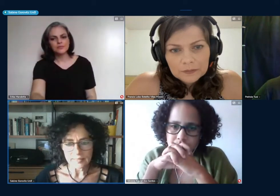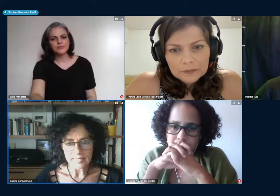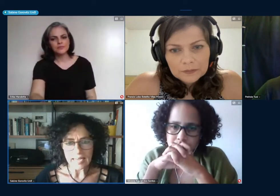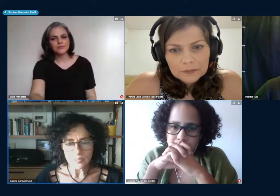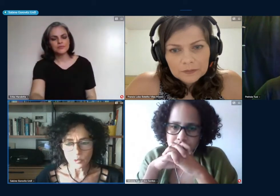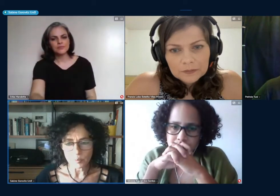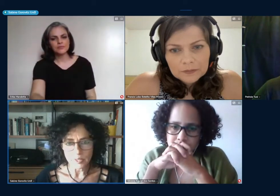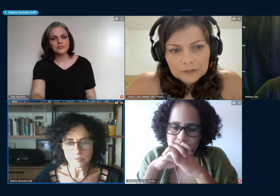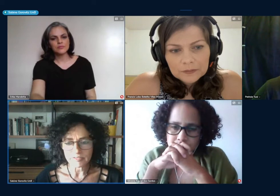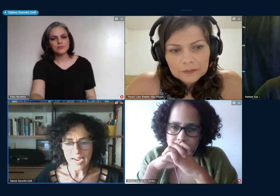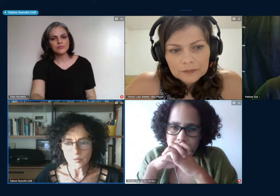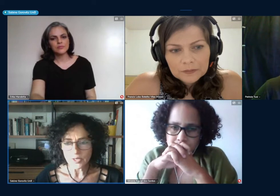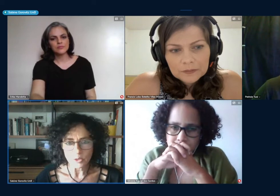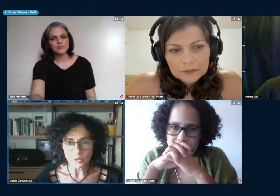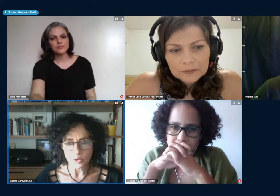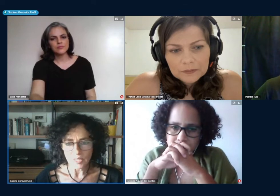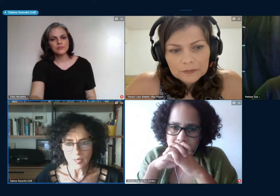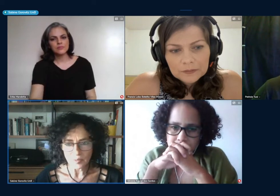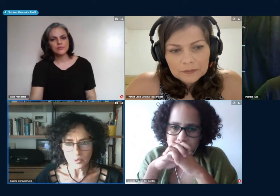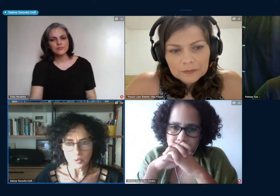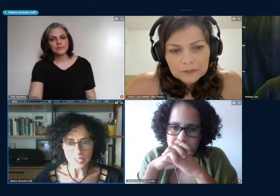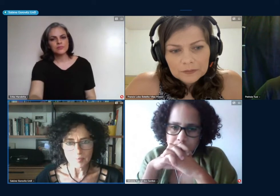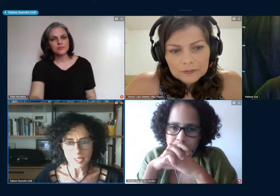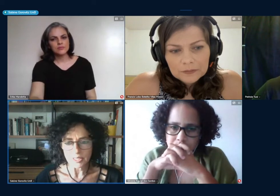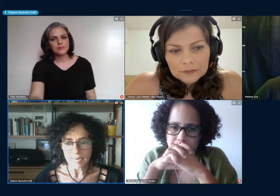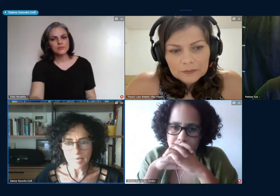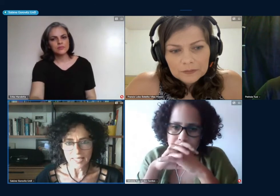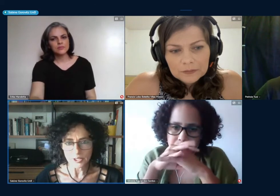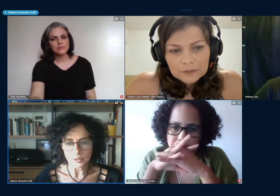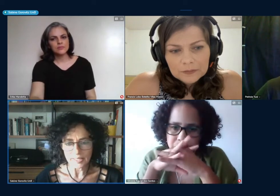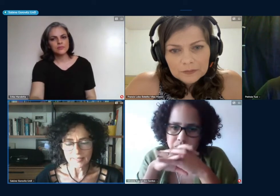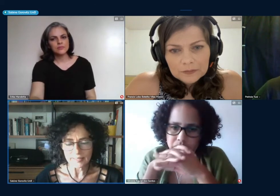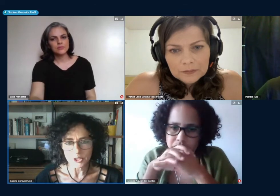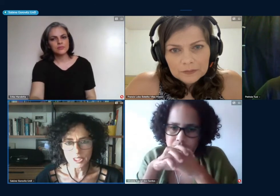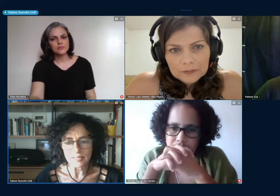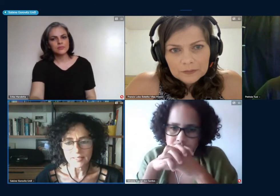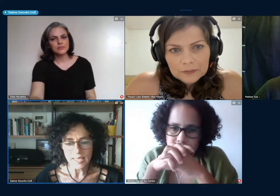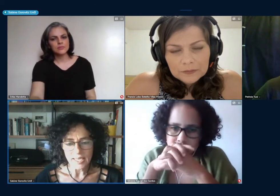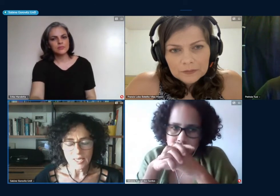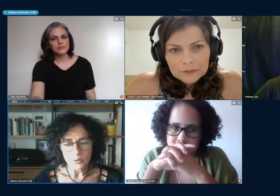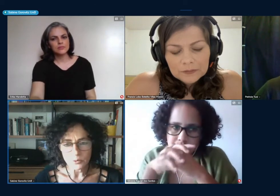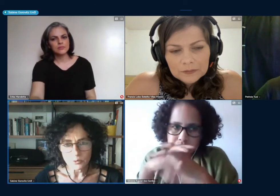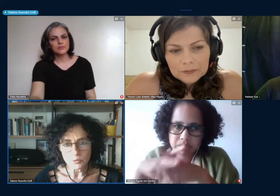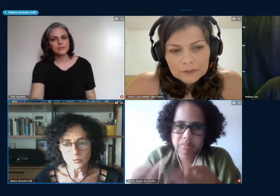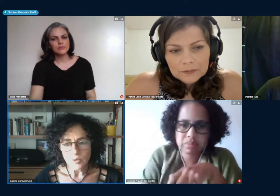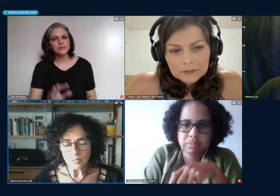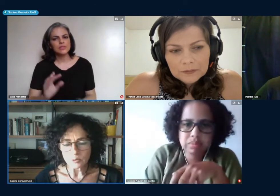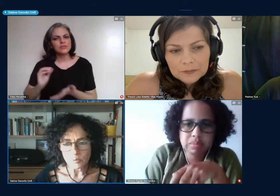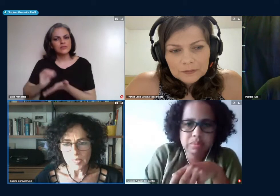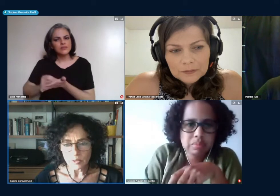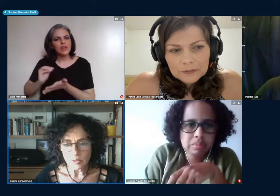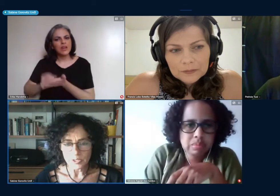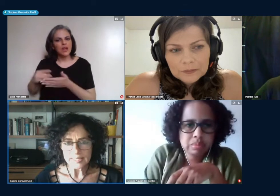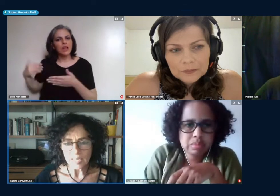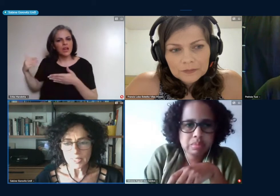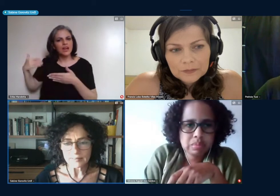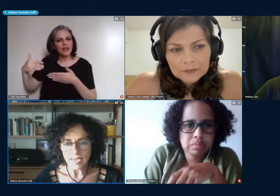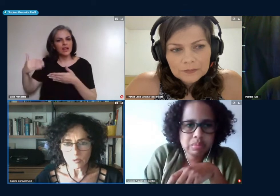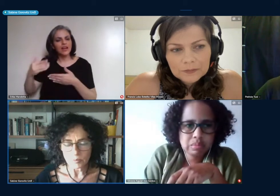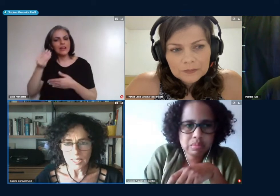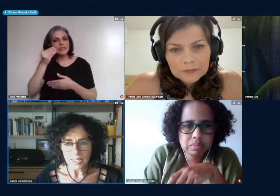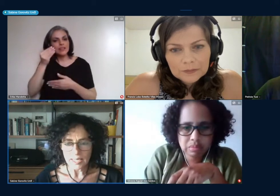tentar suprir um vácuo institucional absolutamente dramático. Nesses dias, um aluno meu foi